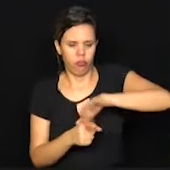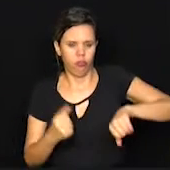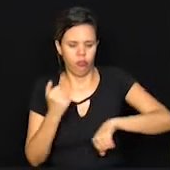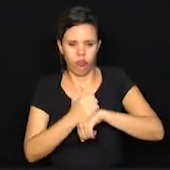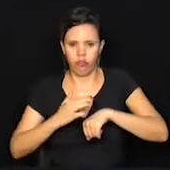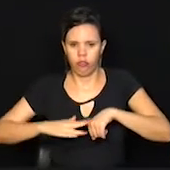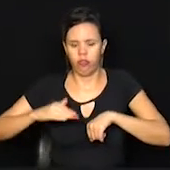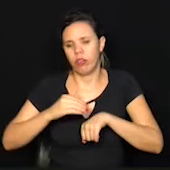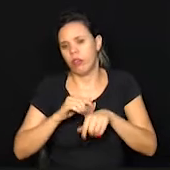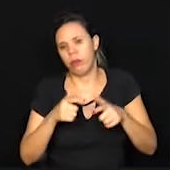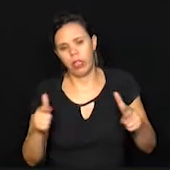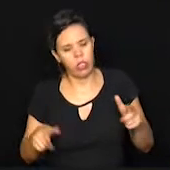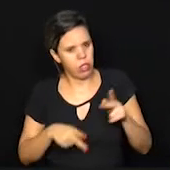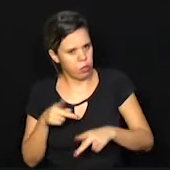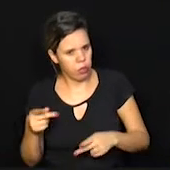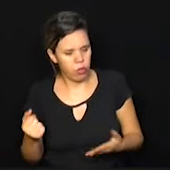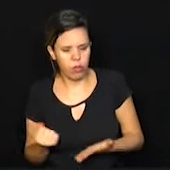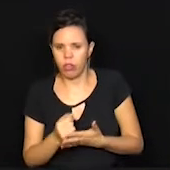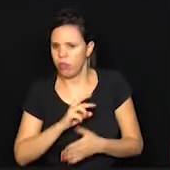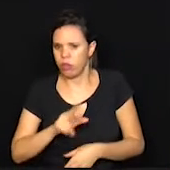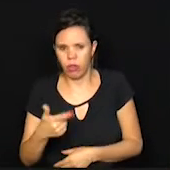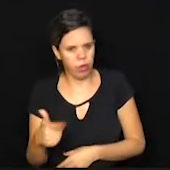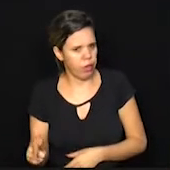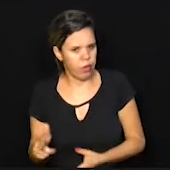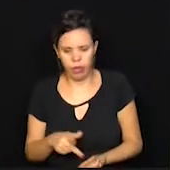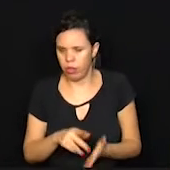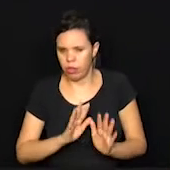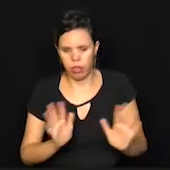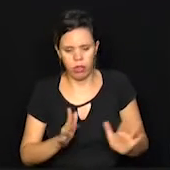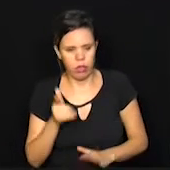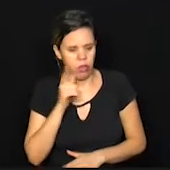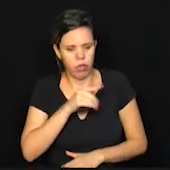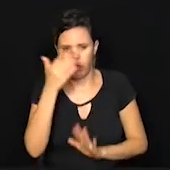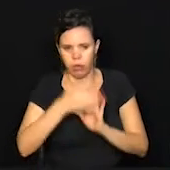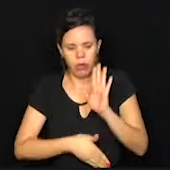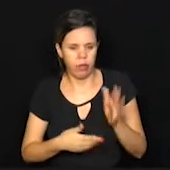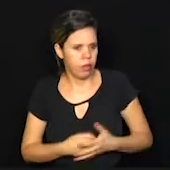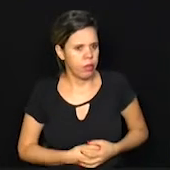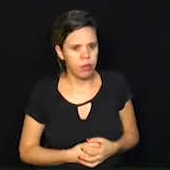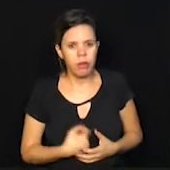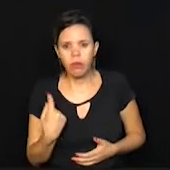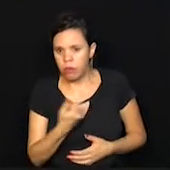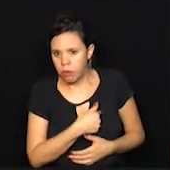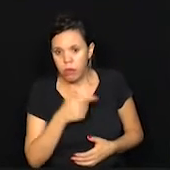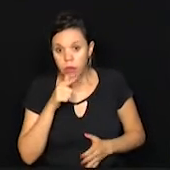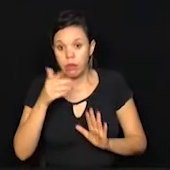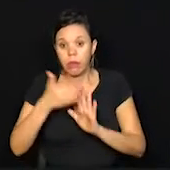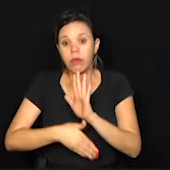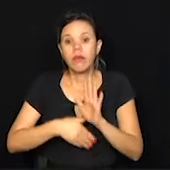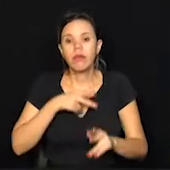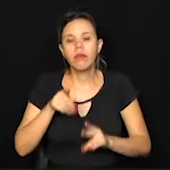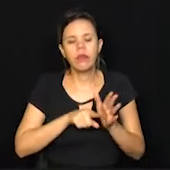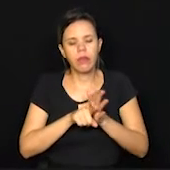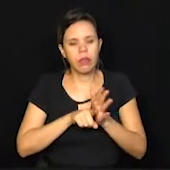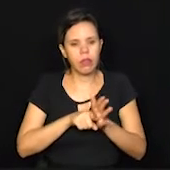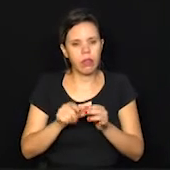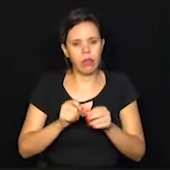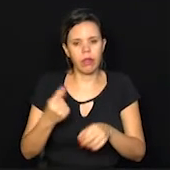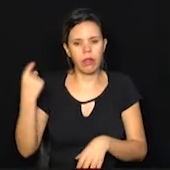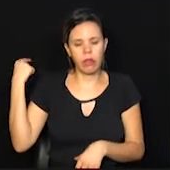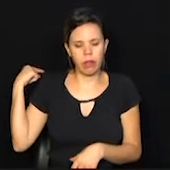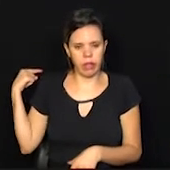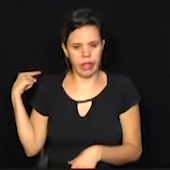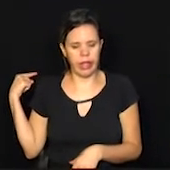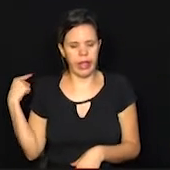da maioria do povo isso não é verdade Eles não conseguem provar isso e o que nós conseguimos provar pelas pesquisas feitas na época